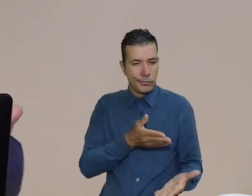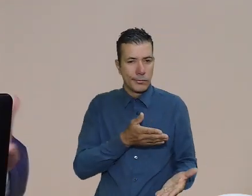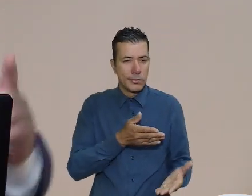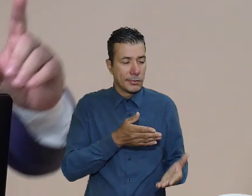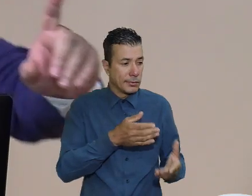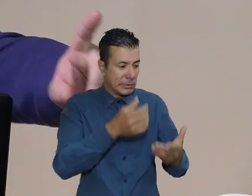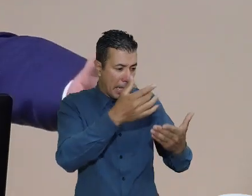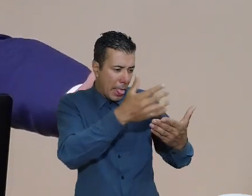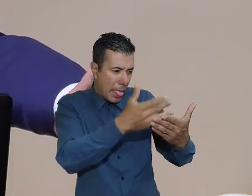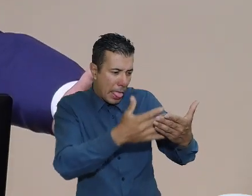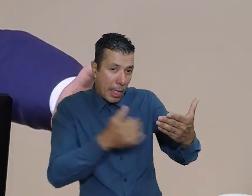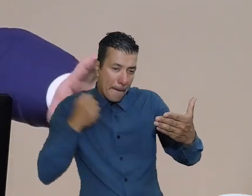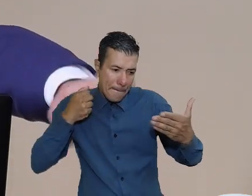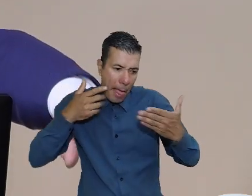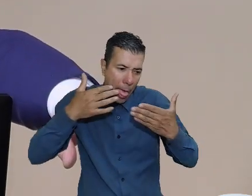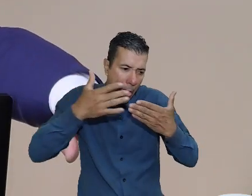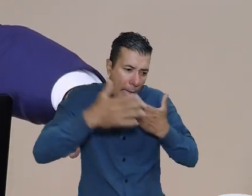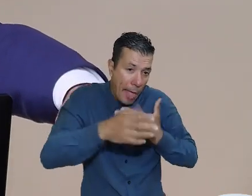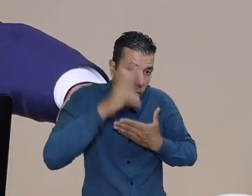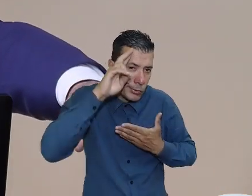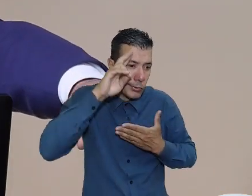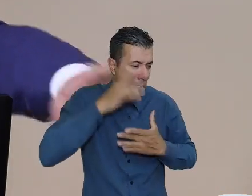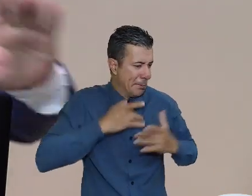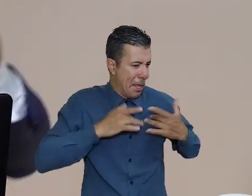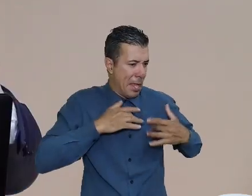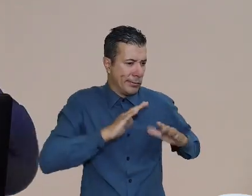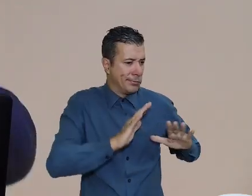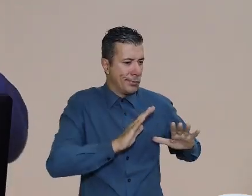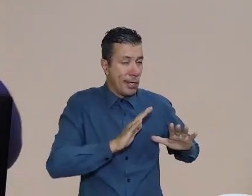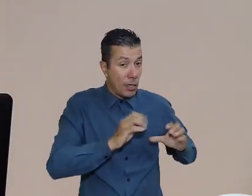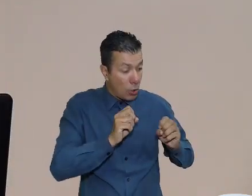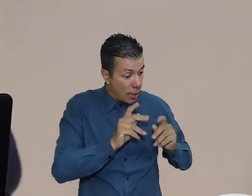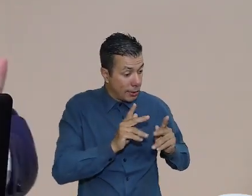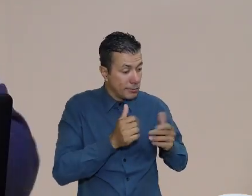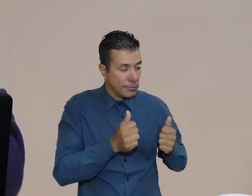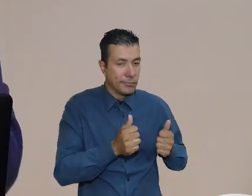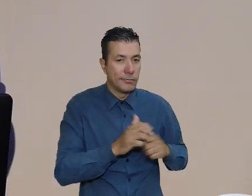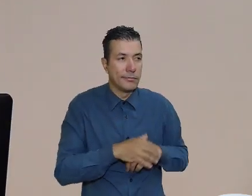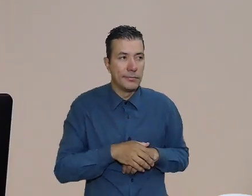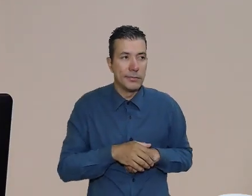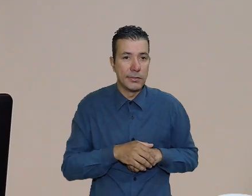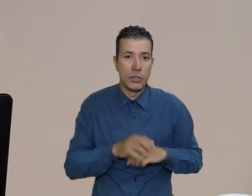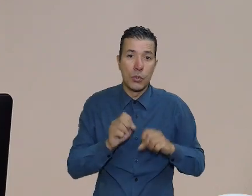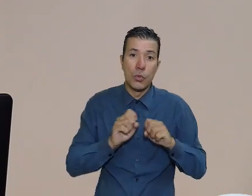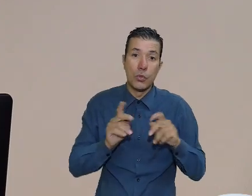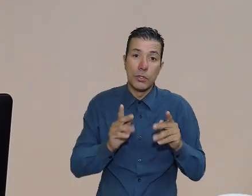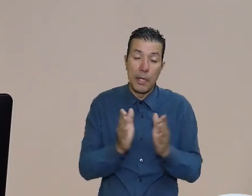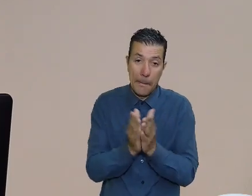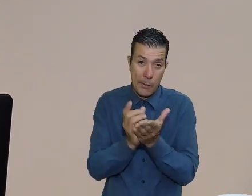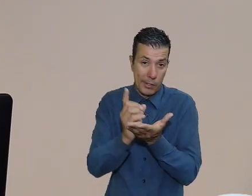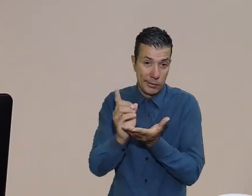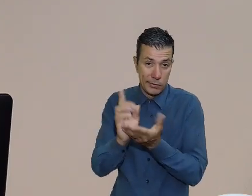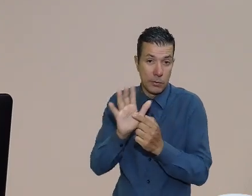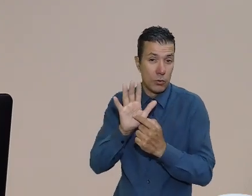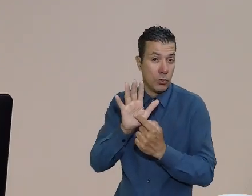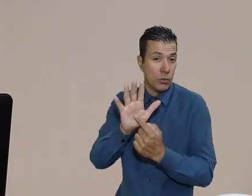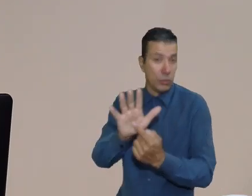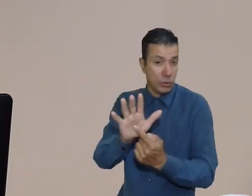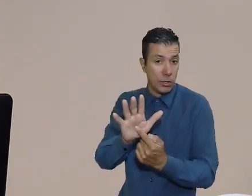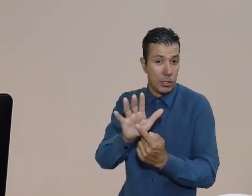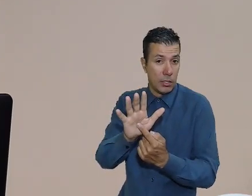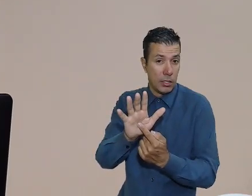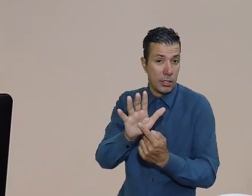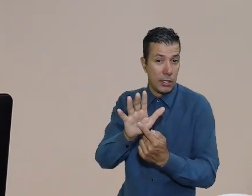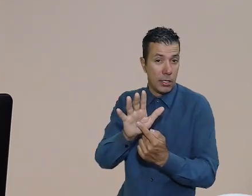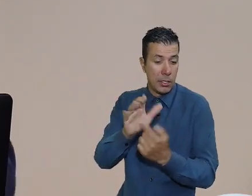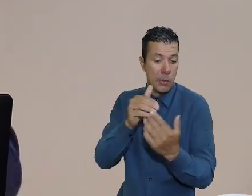dessa história, não precisamos ter medo, não é isso, pastor? É isso mesmo. Ok, então não tenha medo, o livro do Apocalipse vai revelar o segredo